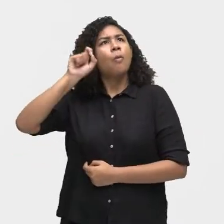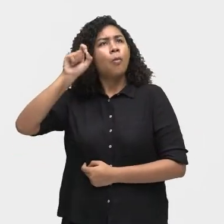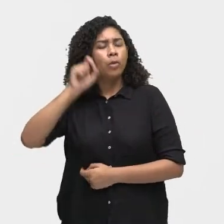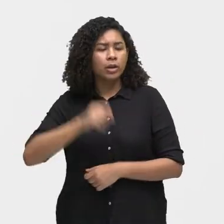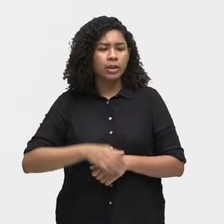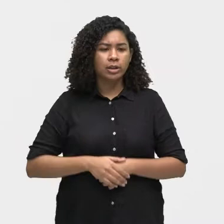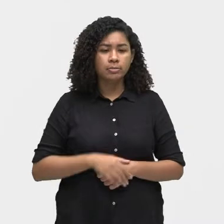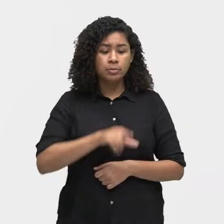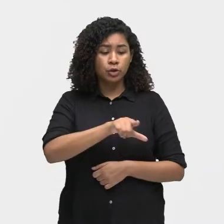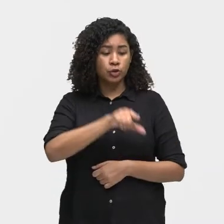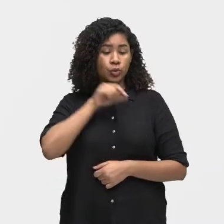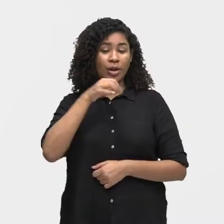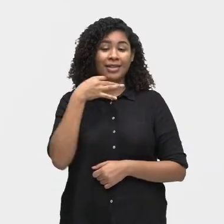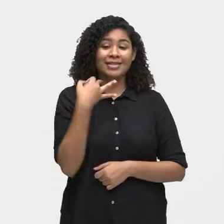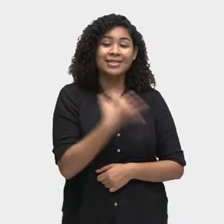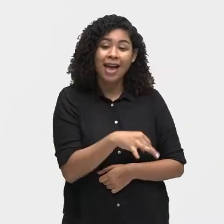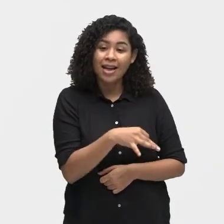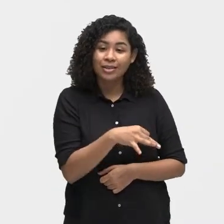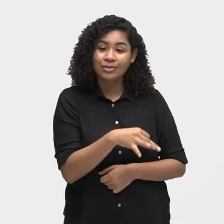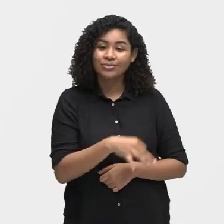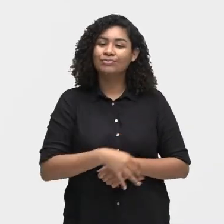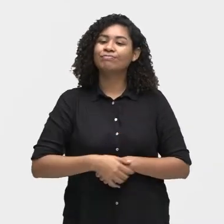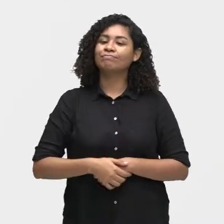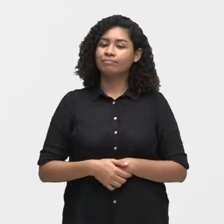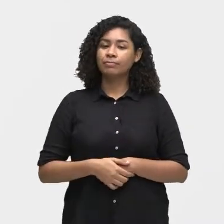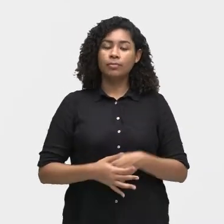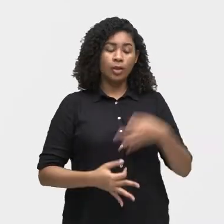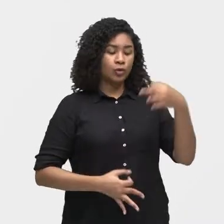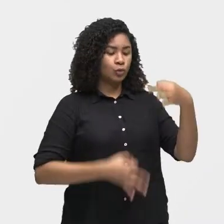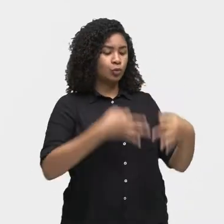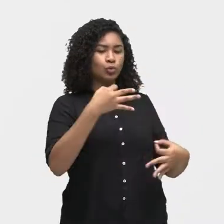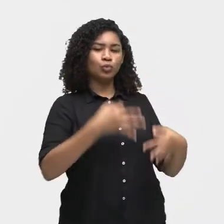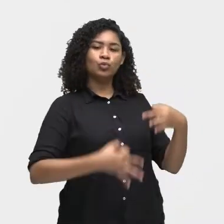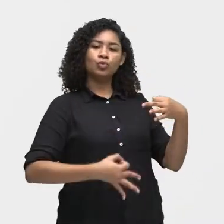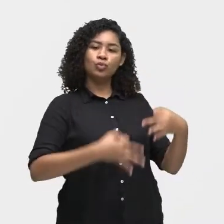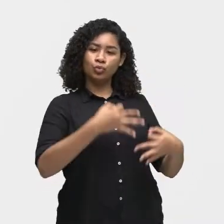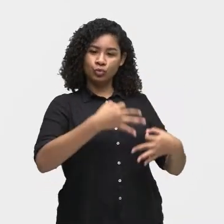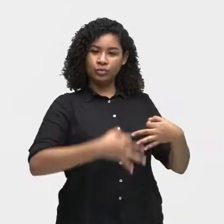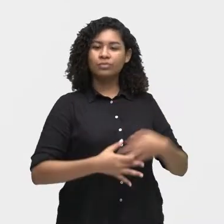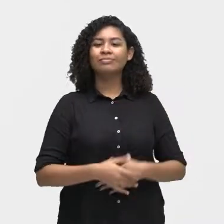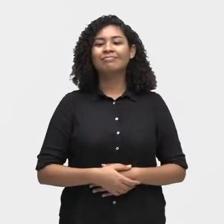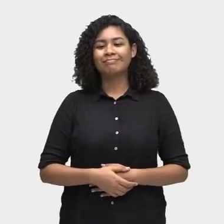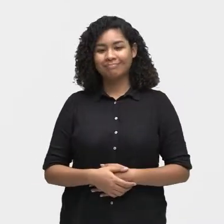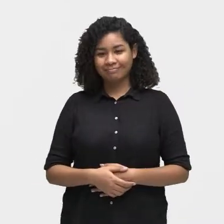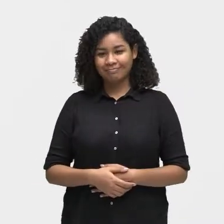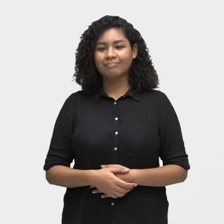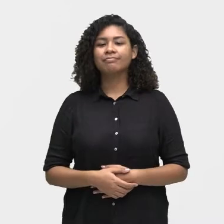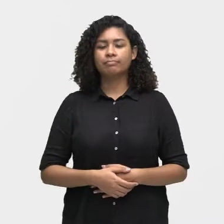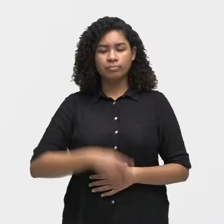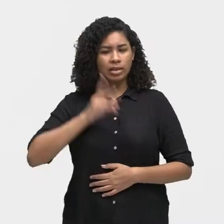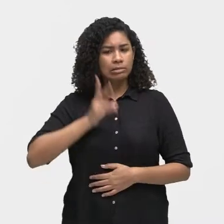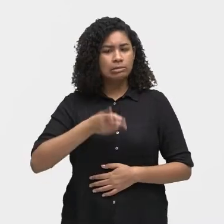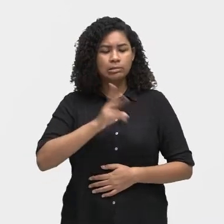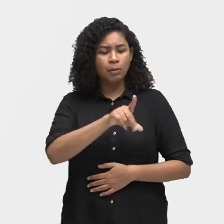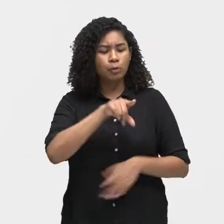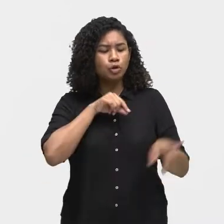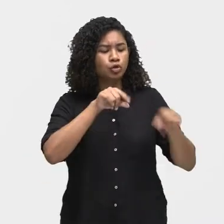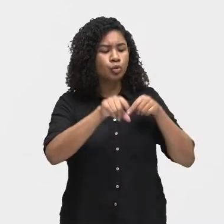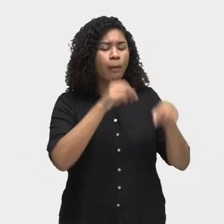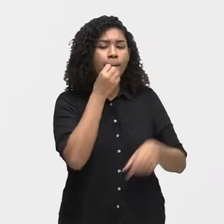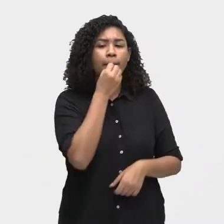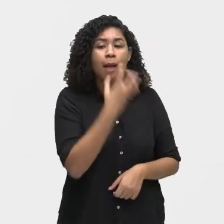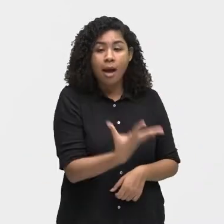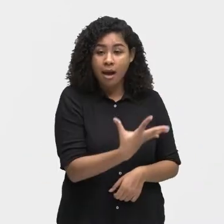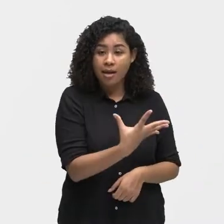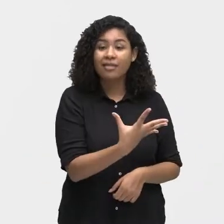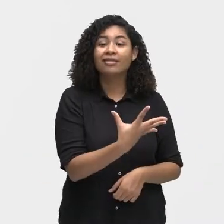que é certo, o que é justo, a fazer as boas escolhas da vida,